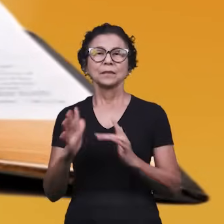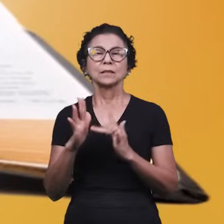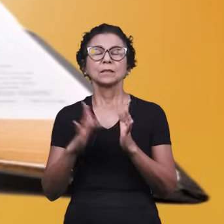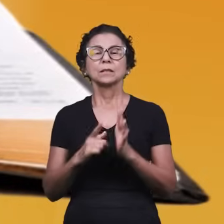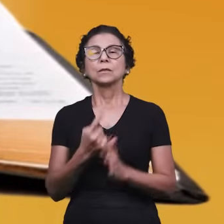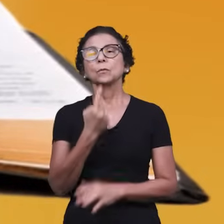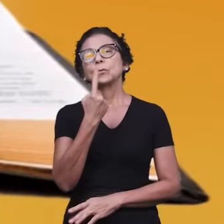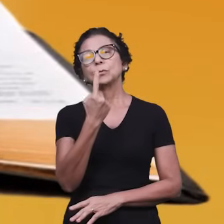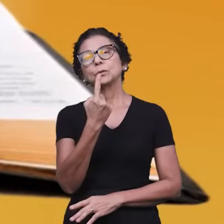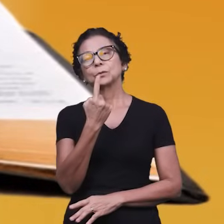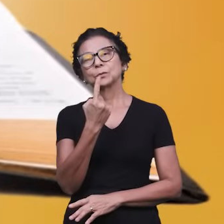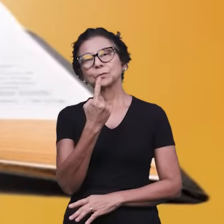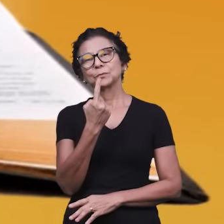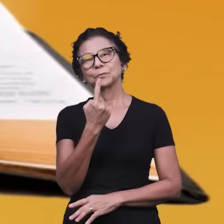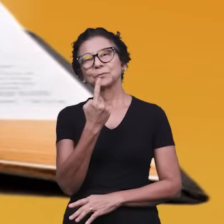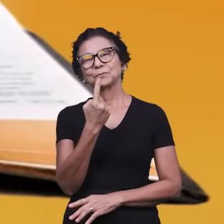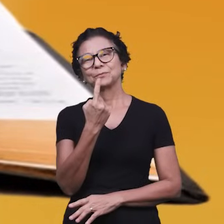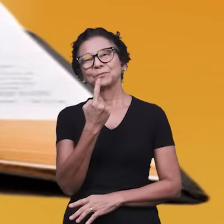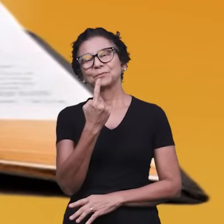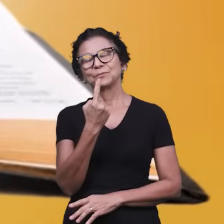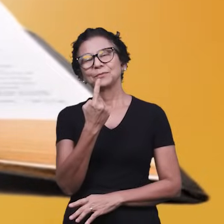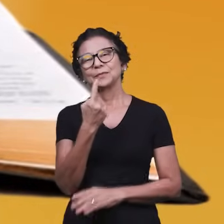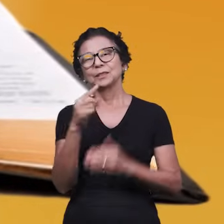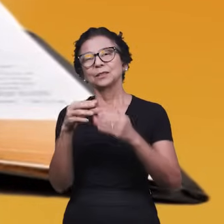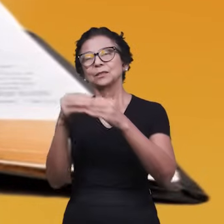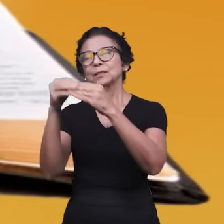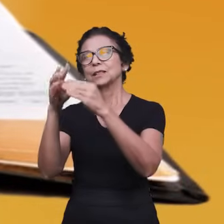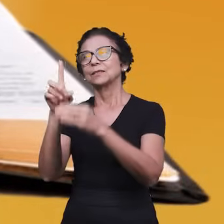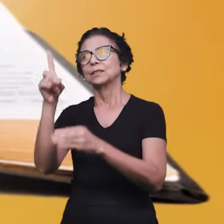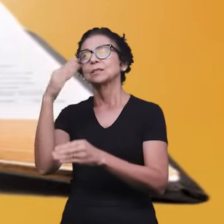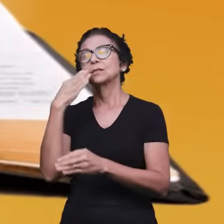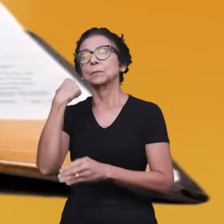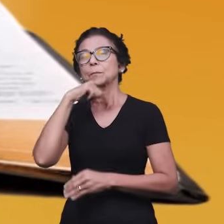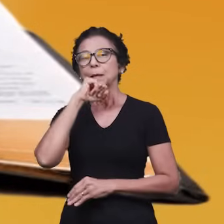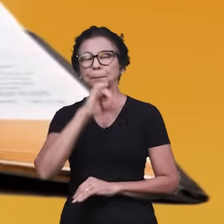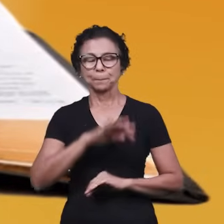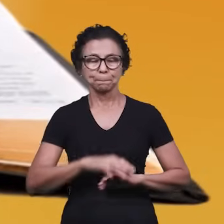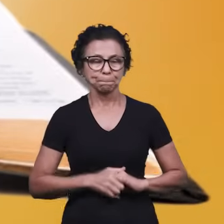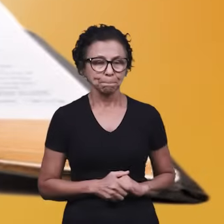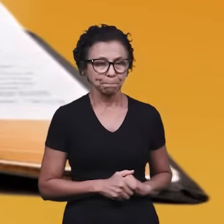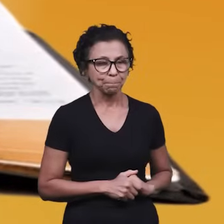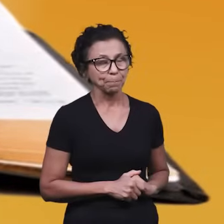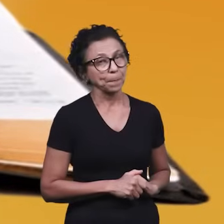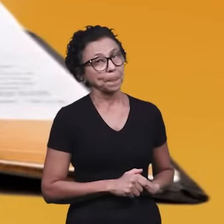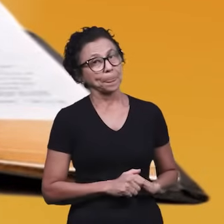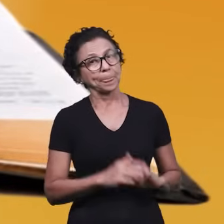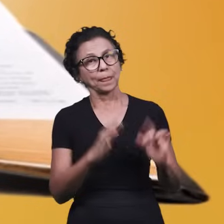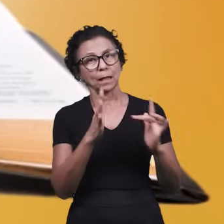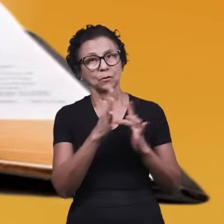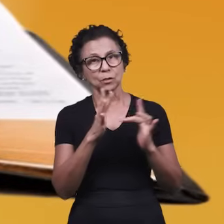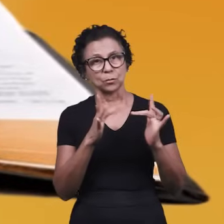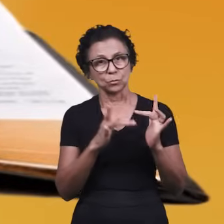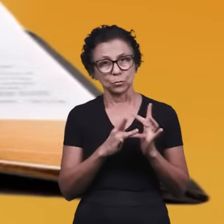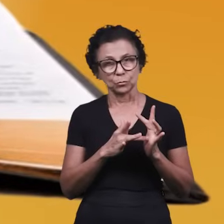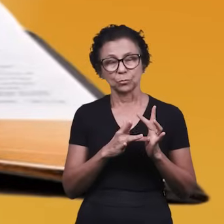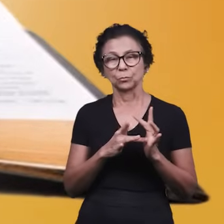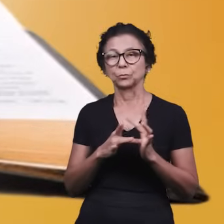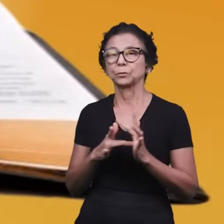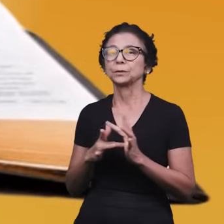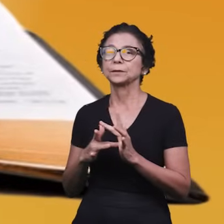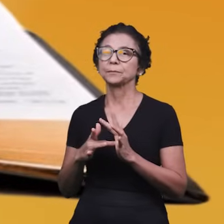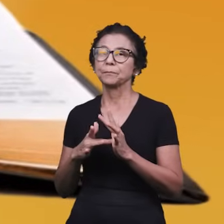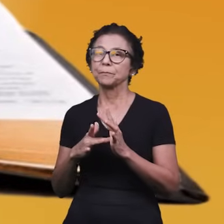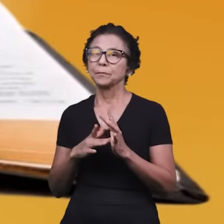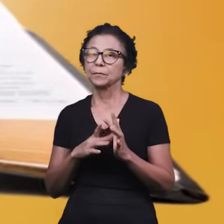único caminho que nos leva a Deus Pai. Jesus disse aos seus discípulos assim: olha, eu sou o